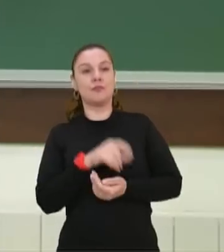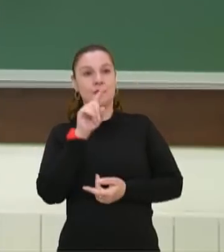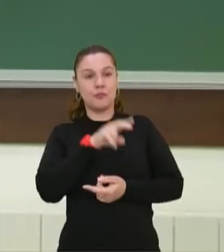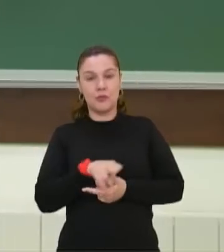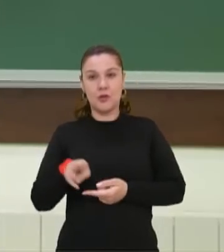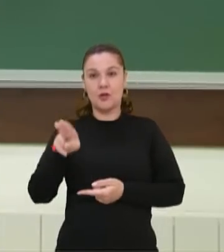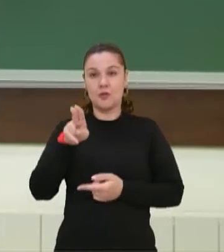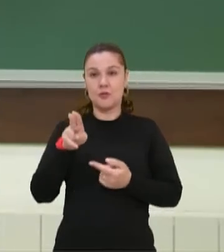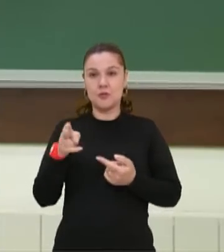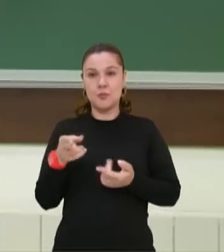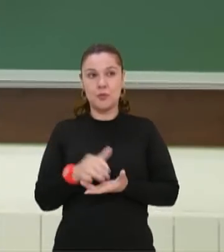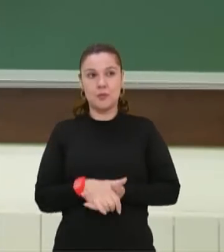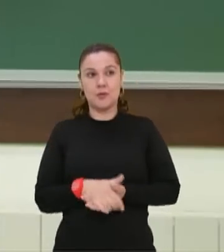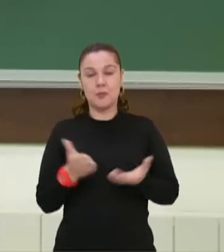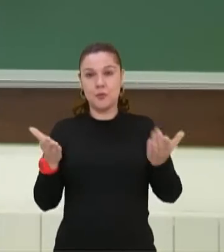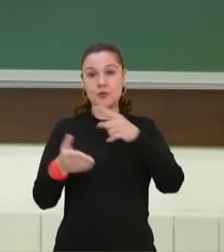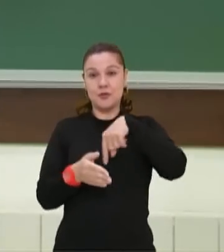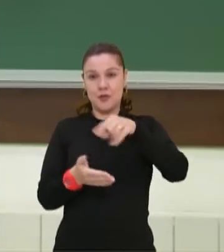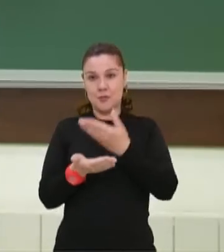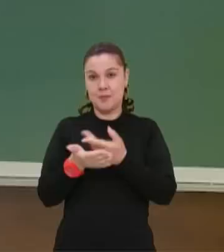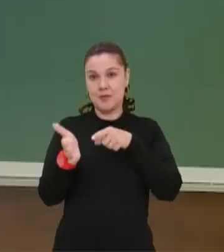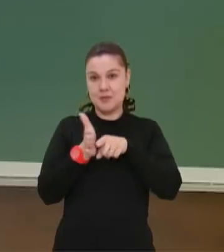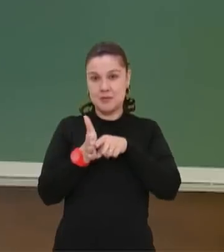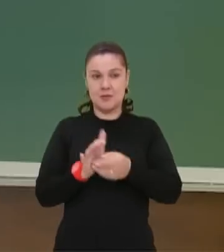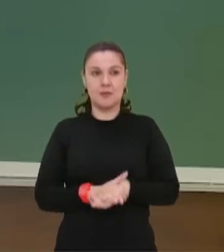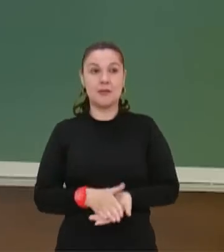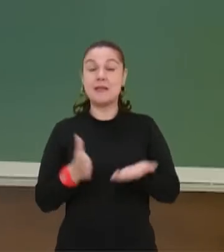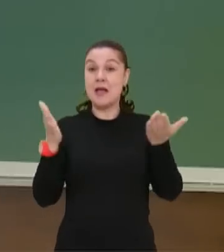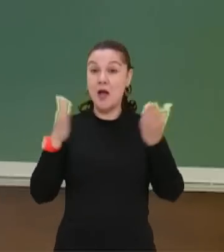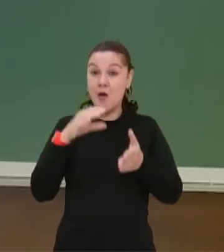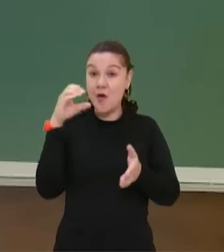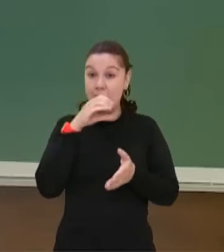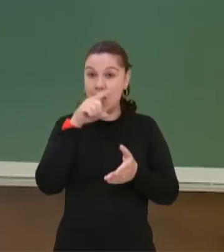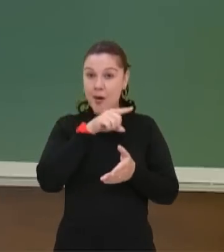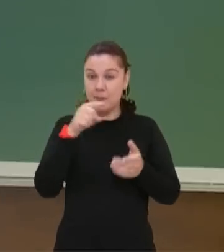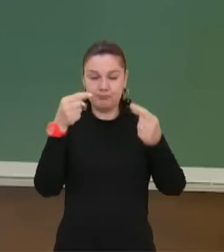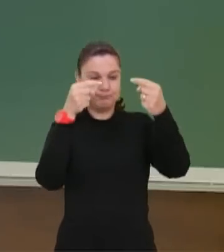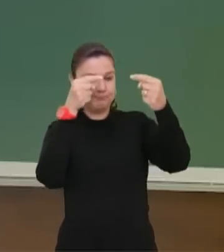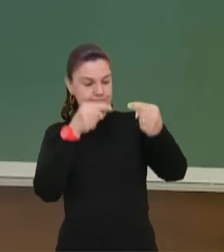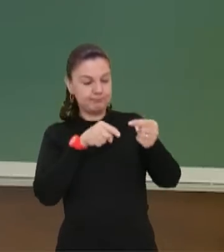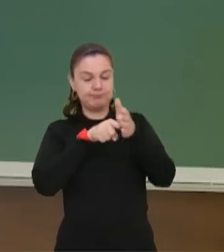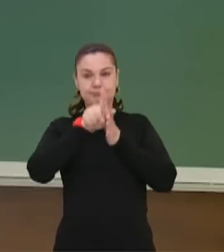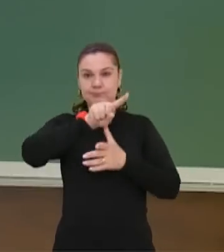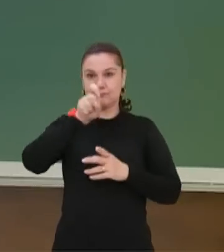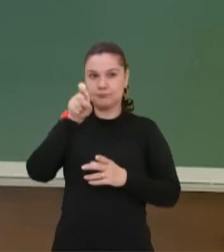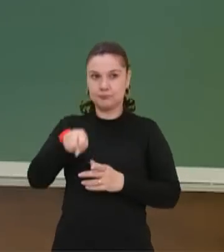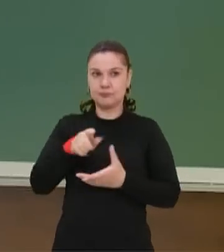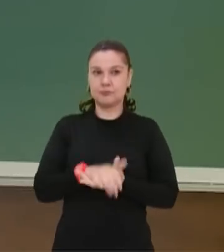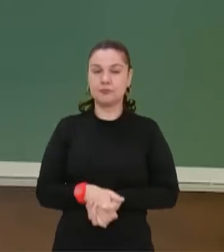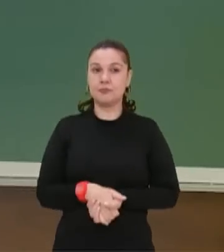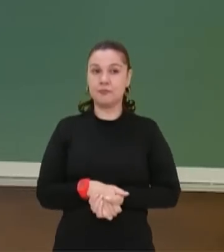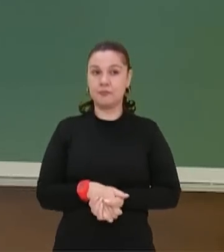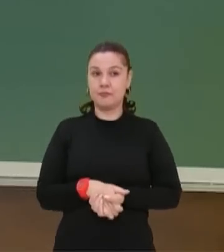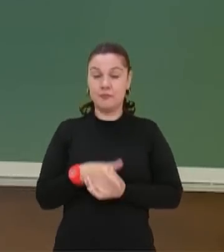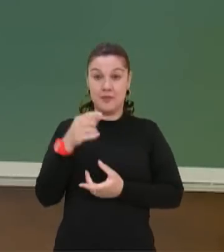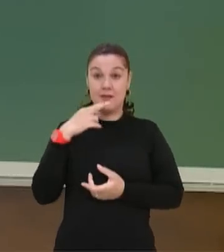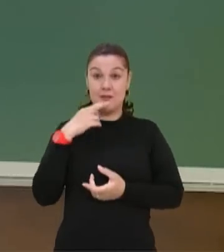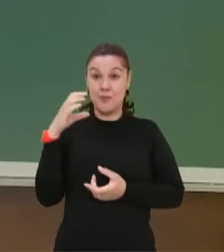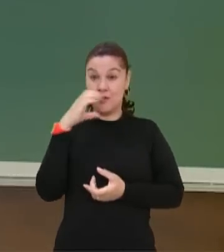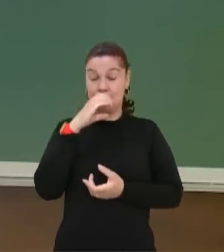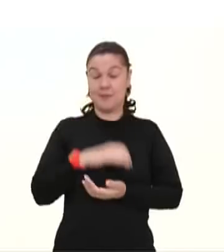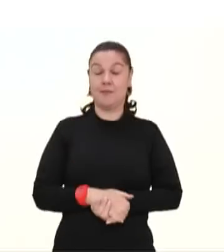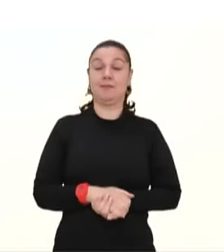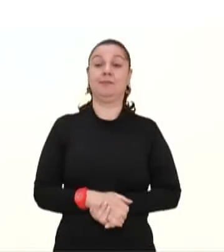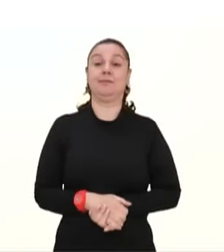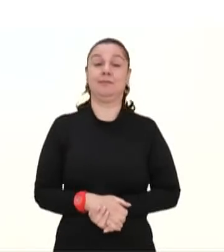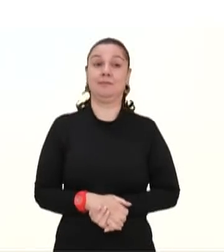nós disponibilizamos hoje. Vou passar aqui para vocês um desafio, no qual eu gostaria que vocês respondessem o